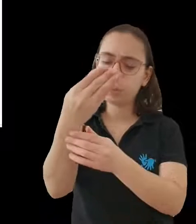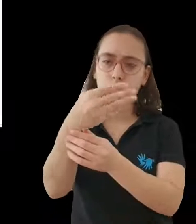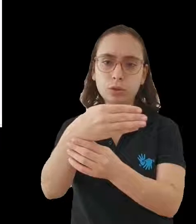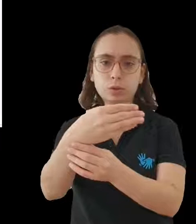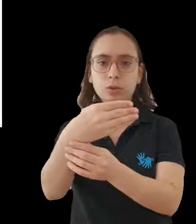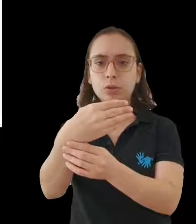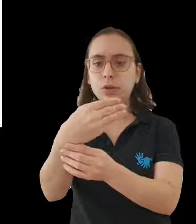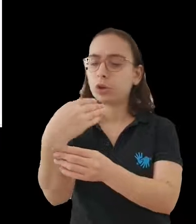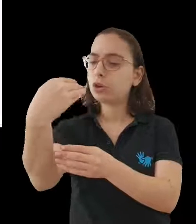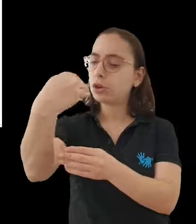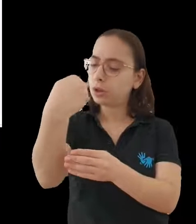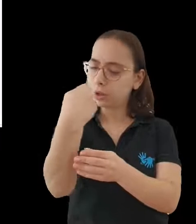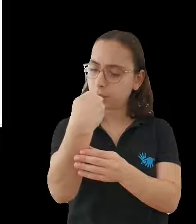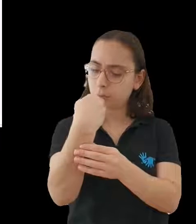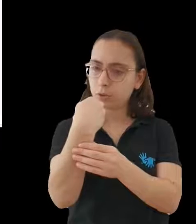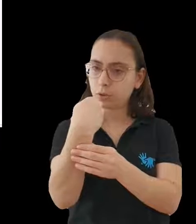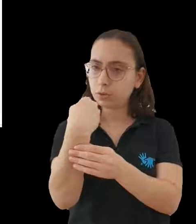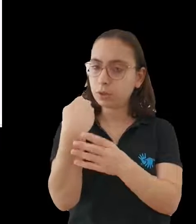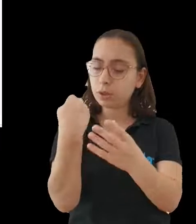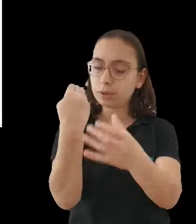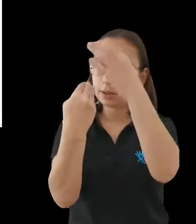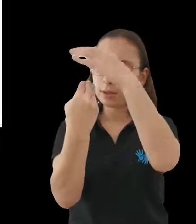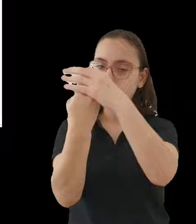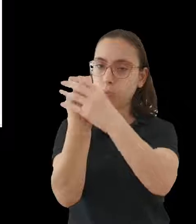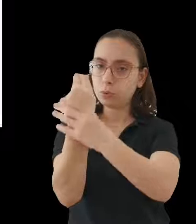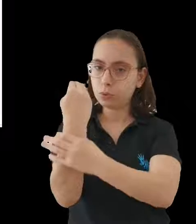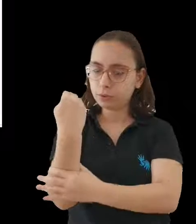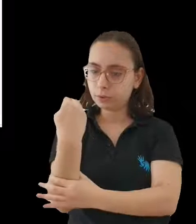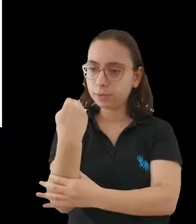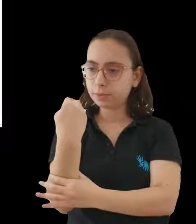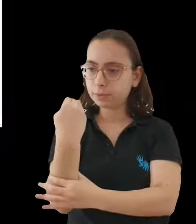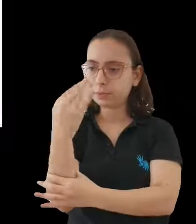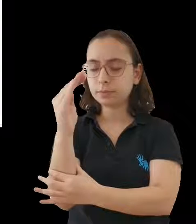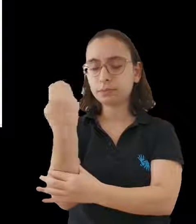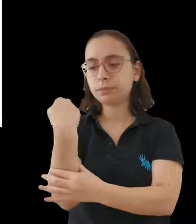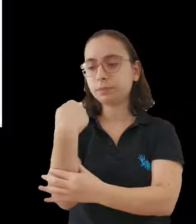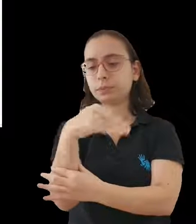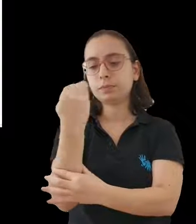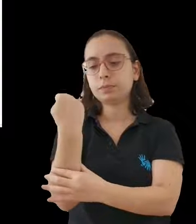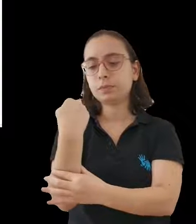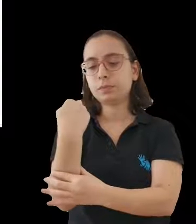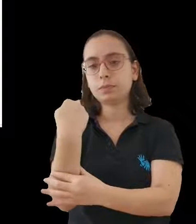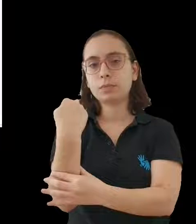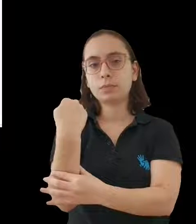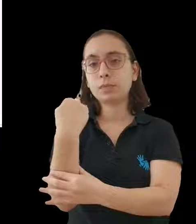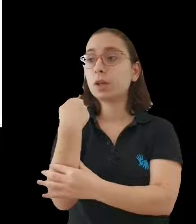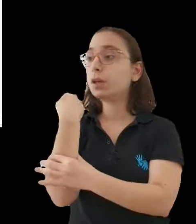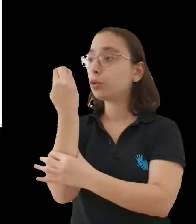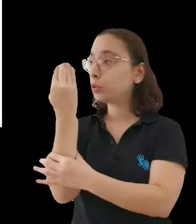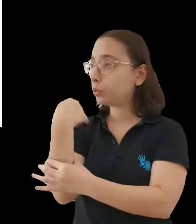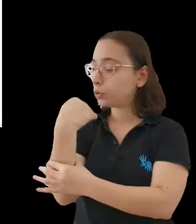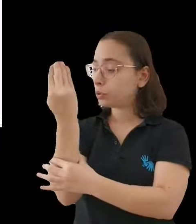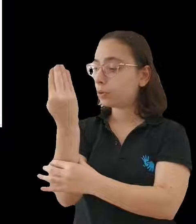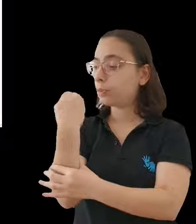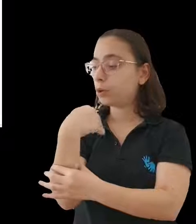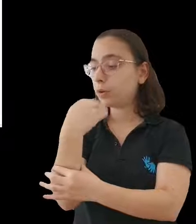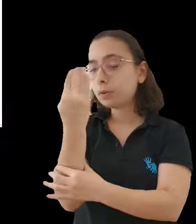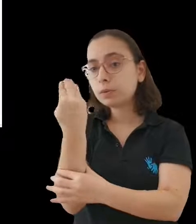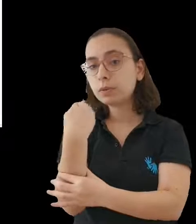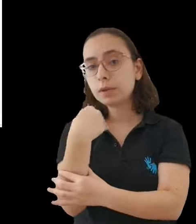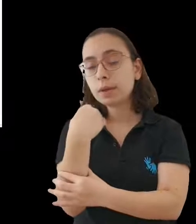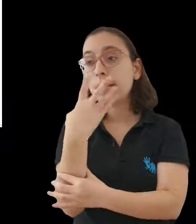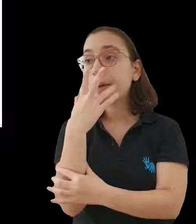aqui, coloca a mão por dentro da luva e quando vocês fizerem esse movimento